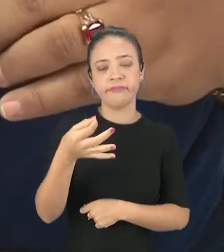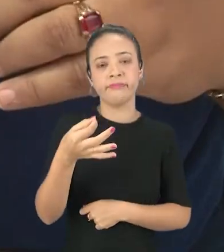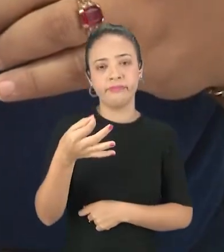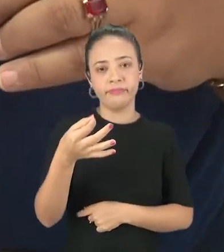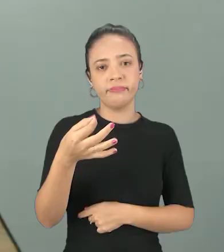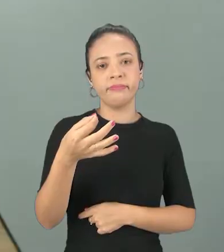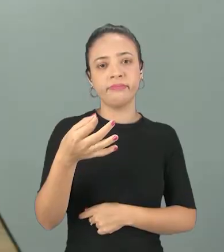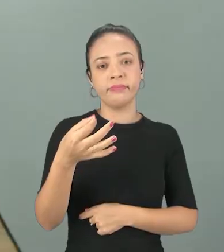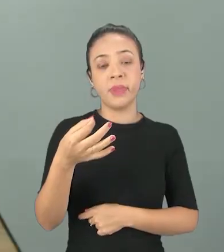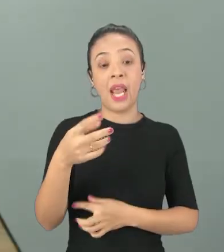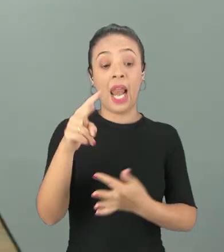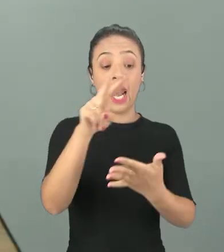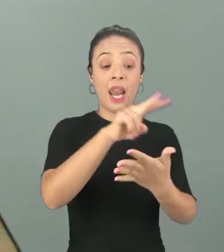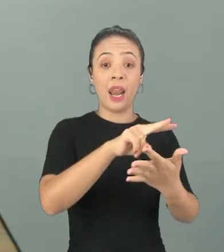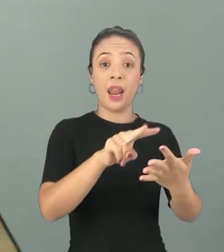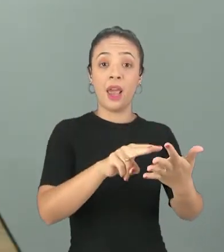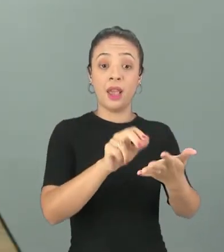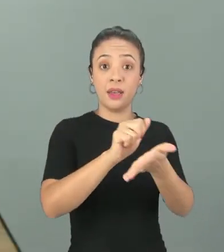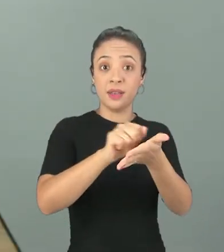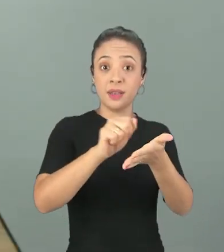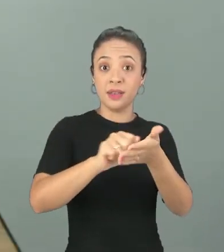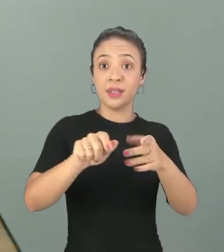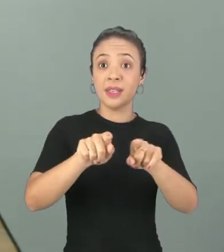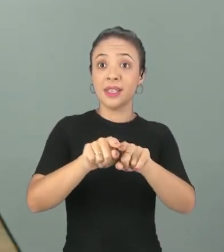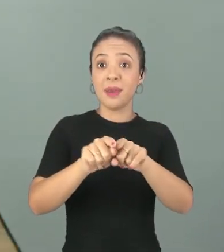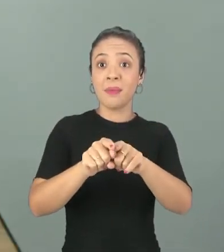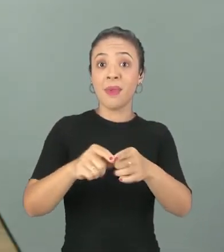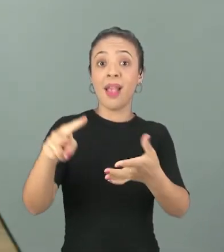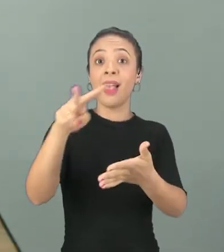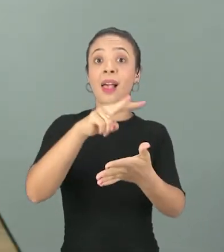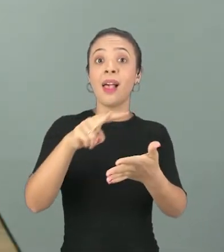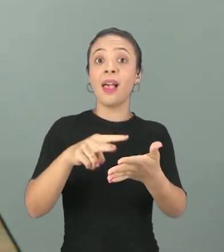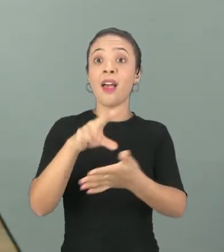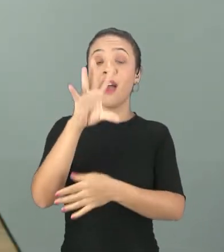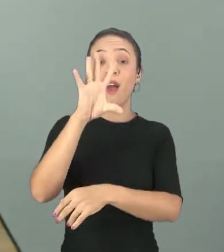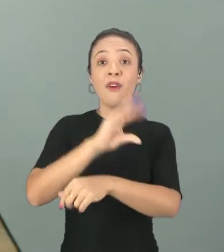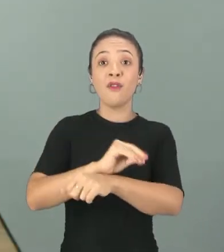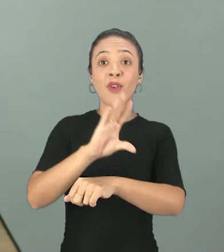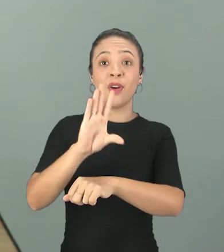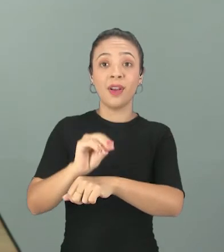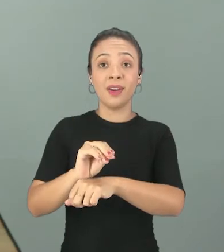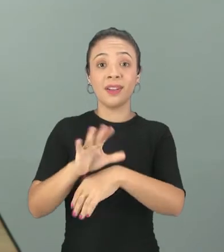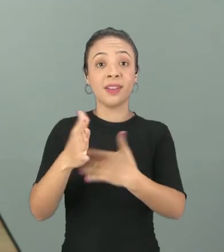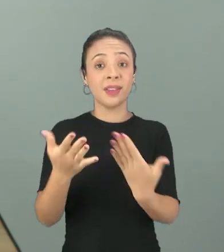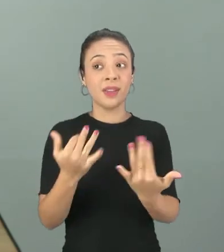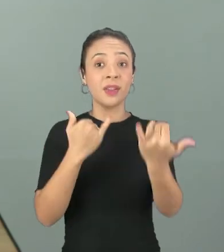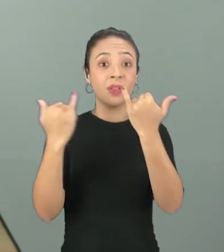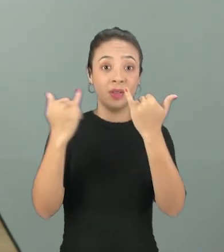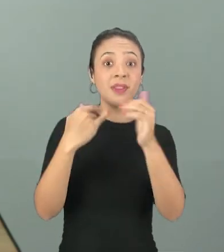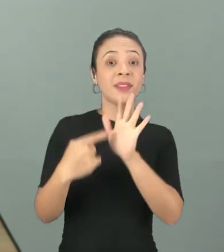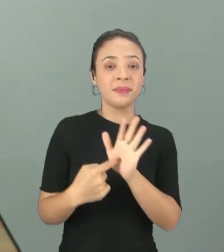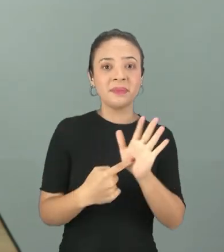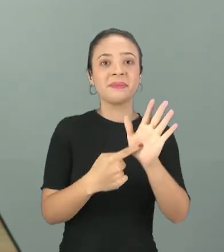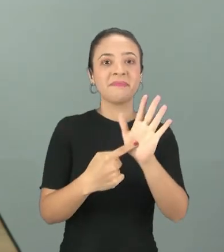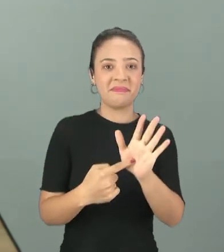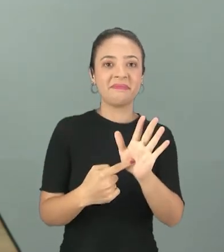tanto escrita como visual, né? Então, a notícia, ela nos traz isso.